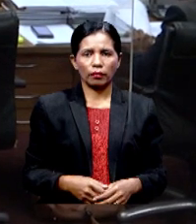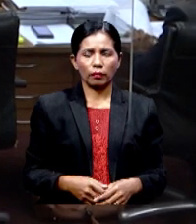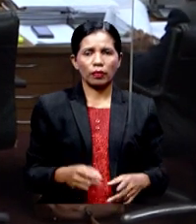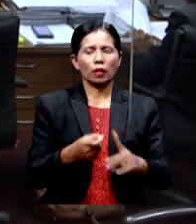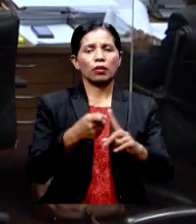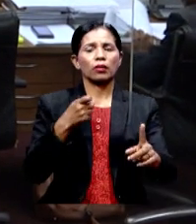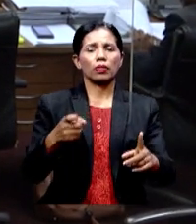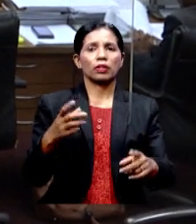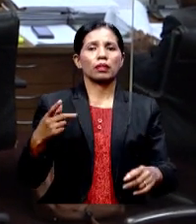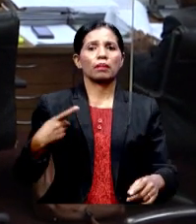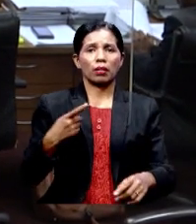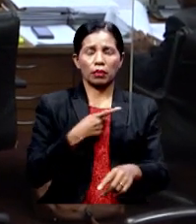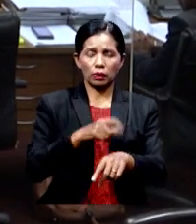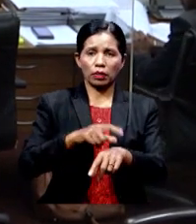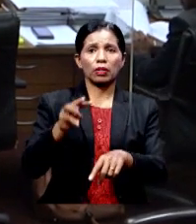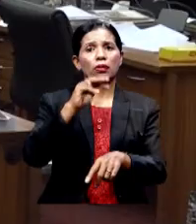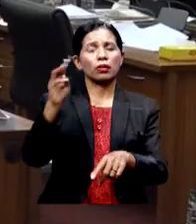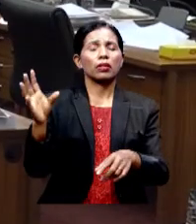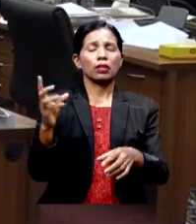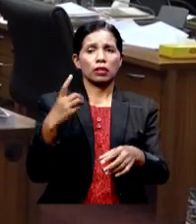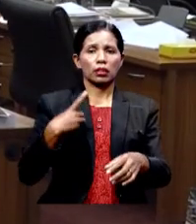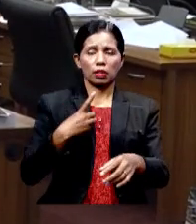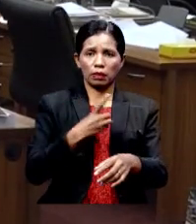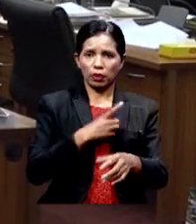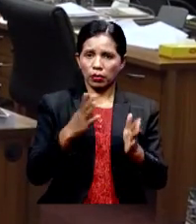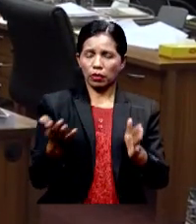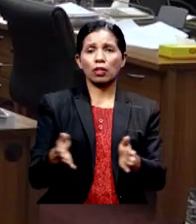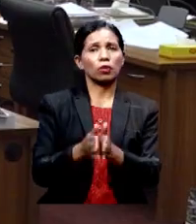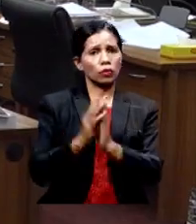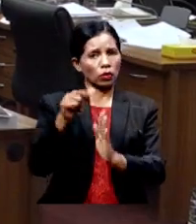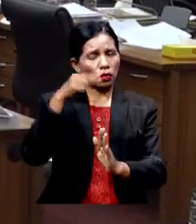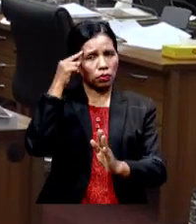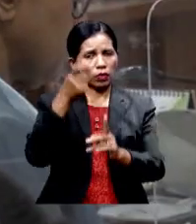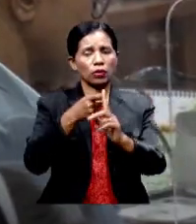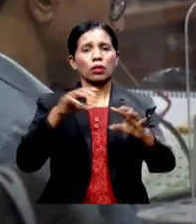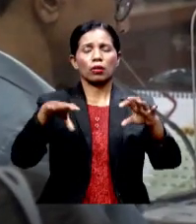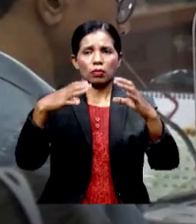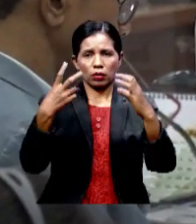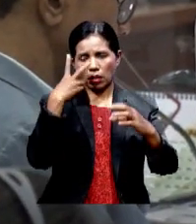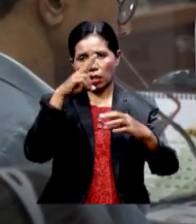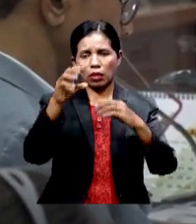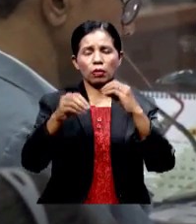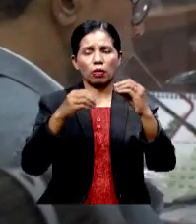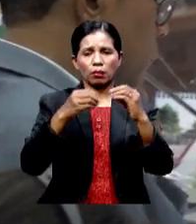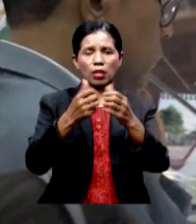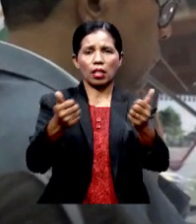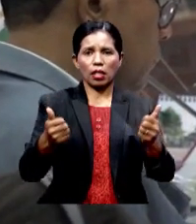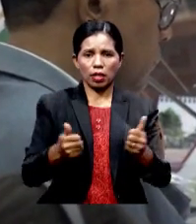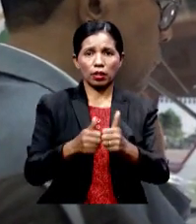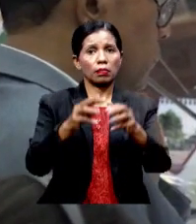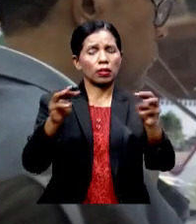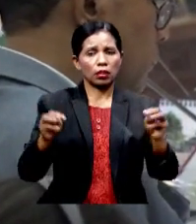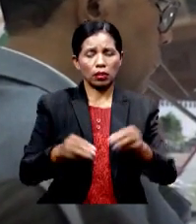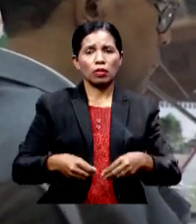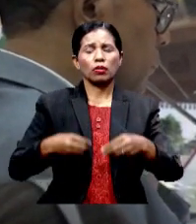Lihusi plenária segunda semana ne membro Parlamento Nacional, husi governo, lihusi Comissão Regulador Arte Marciais, precisa for sanção